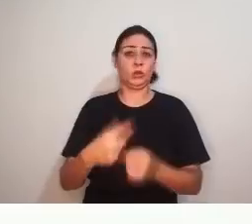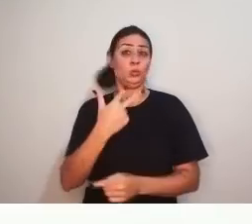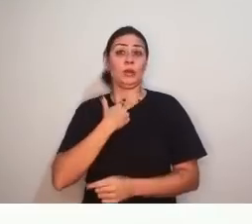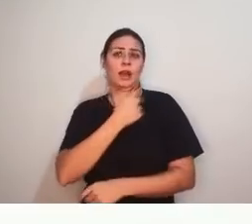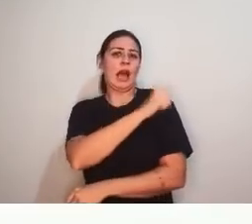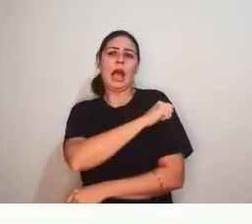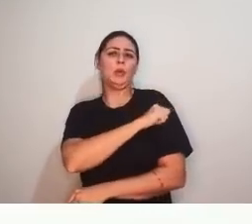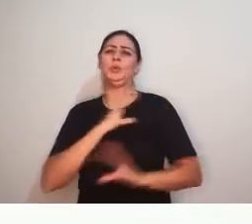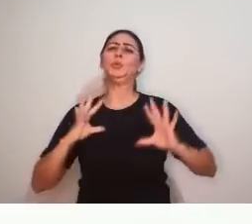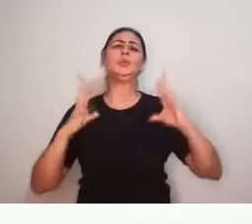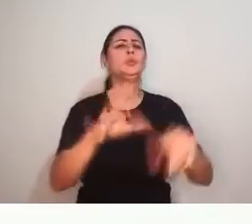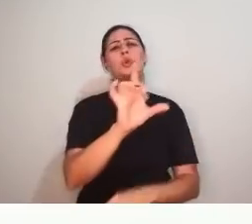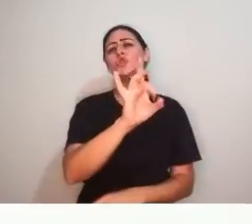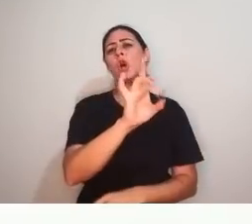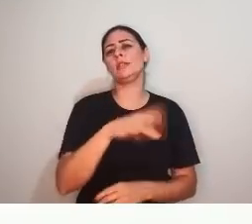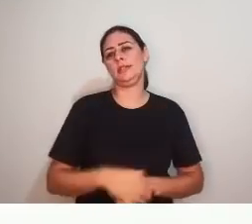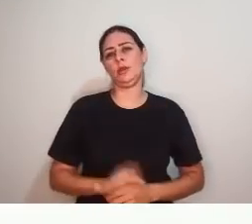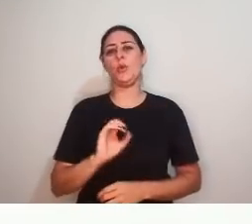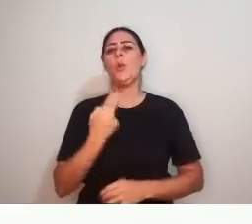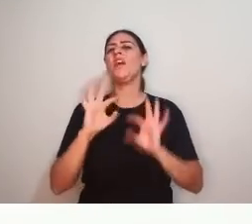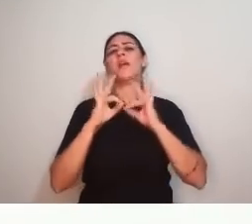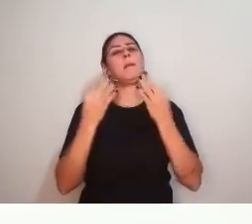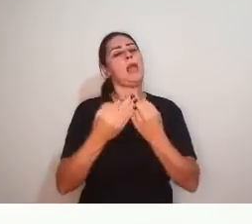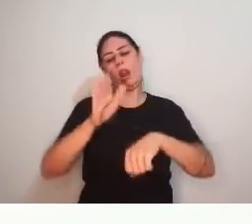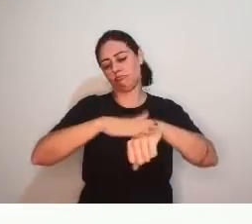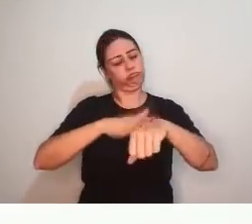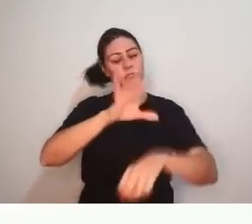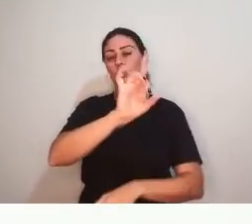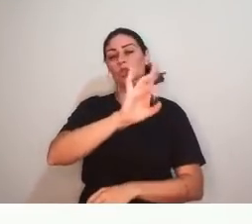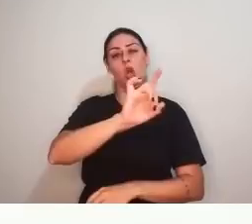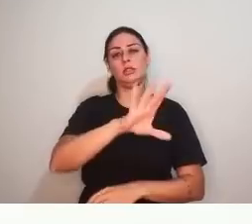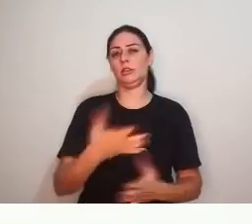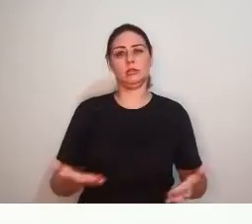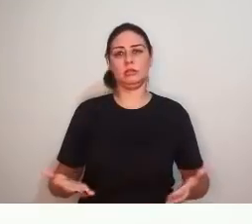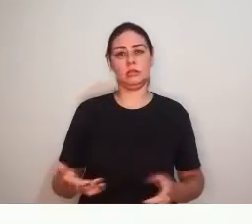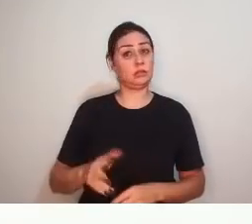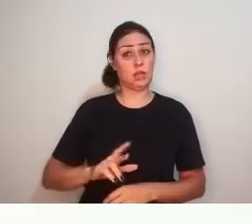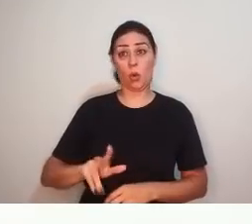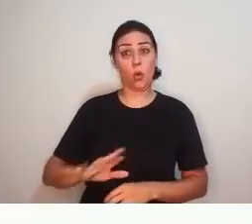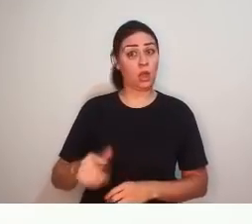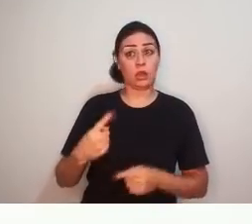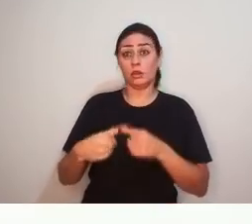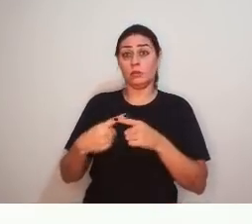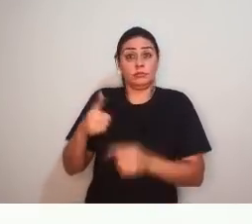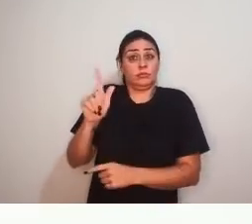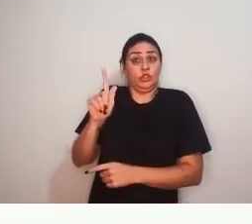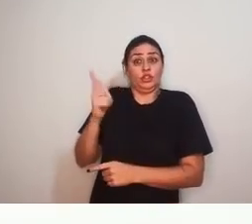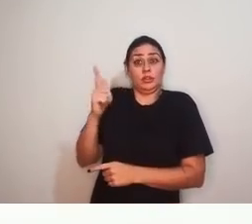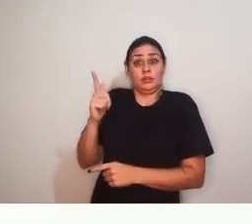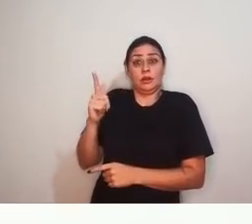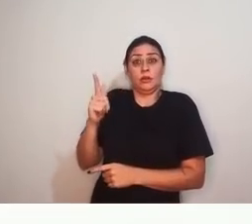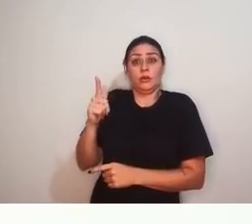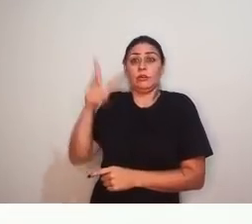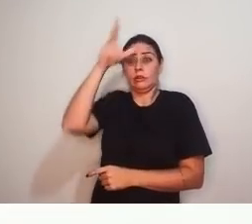esperar que o aluno vai fazer tudo isso sozinho, que a família vai fazer tudo isso sozinha, que a gestão do município,